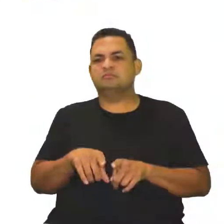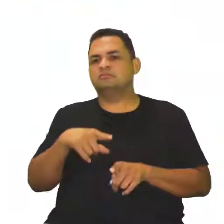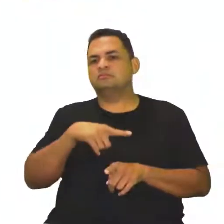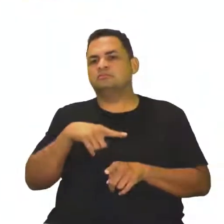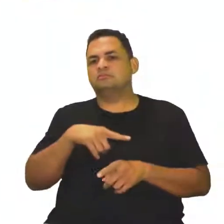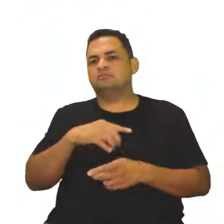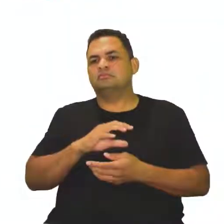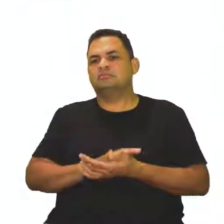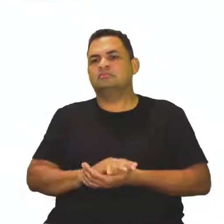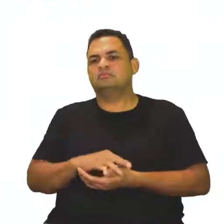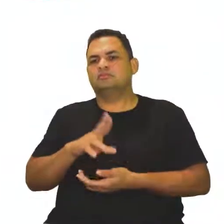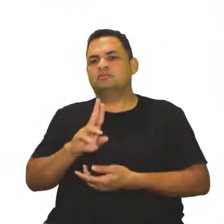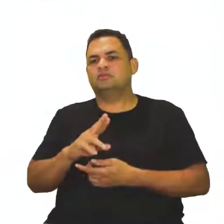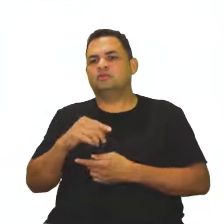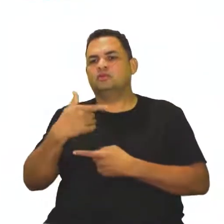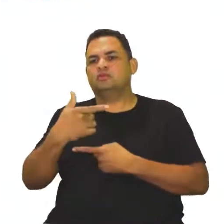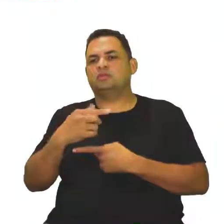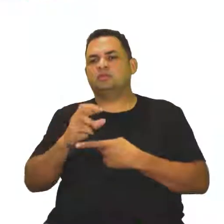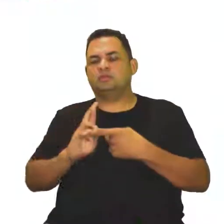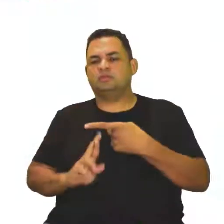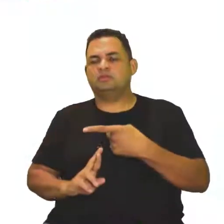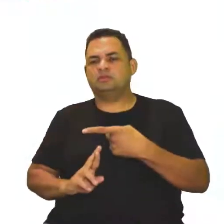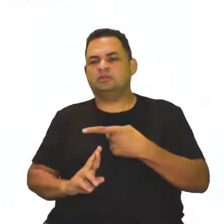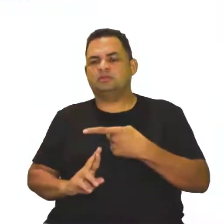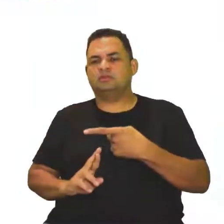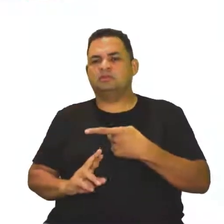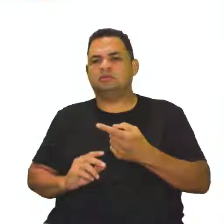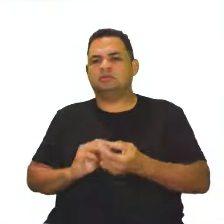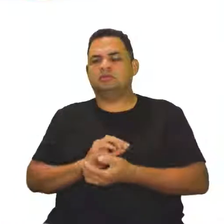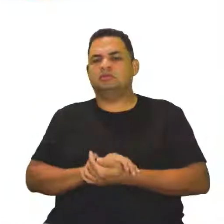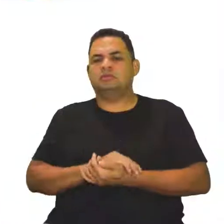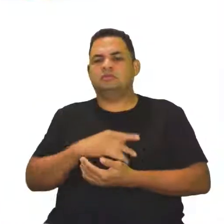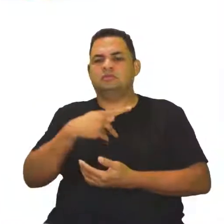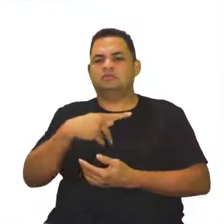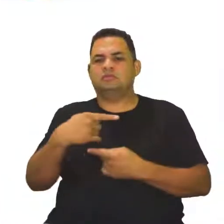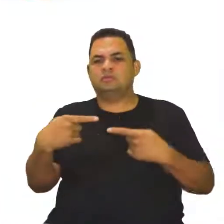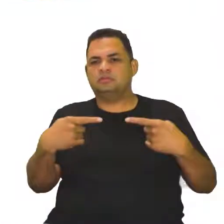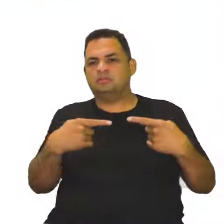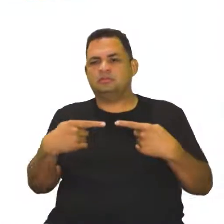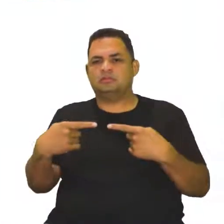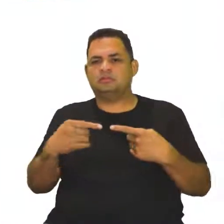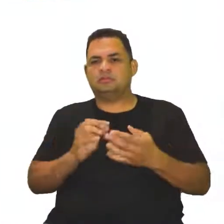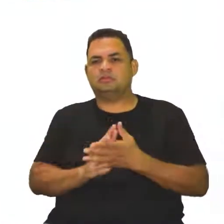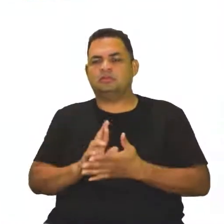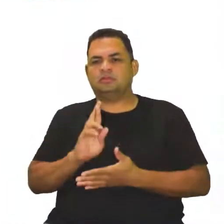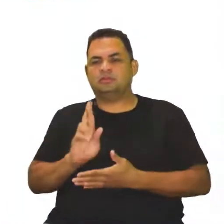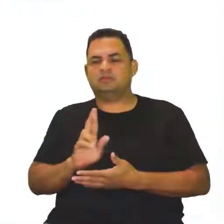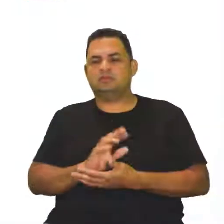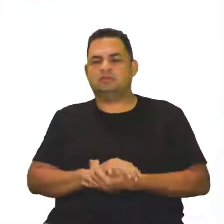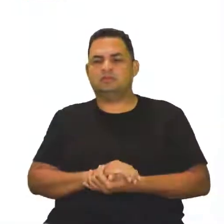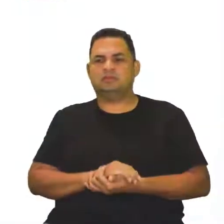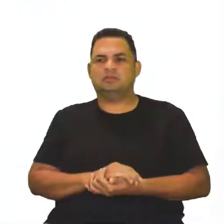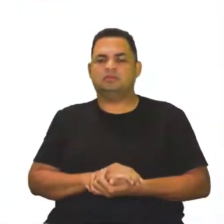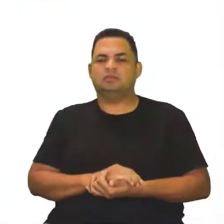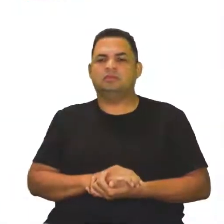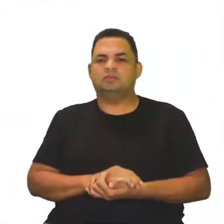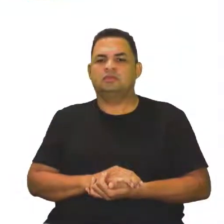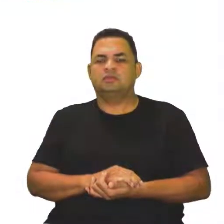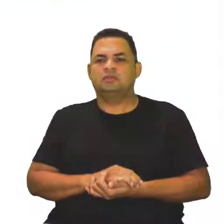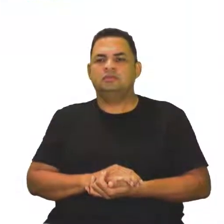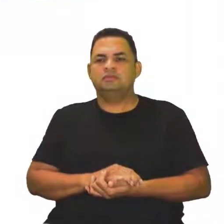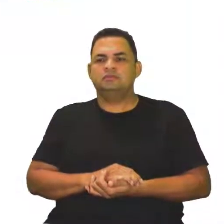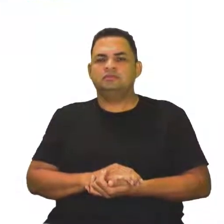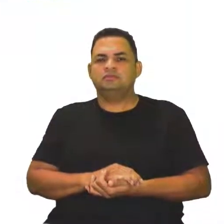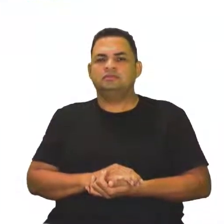O quadrado sobre R, que é a potência relacionada com a tensão e com a resistência, ok? Então aí, ó, da